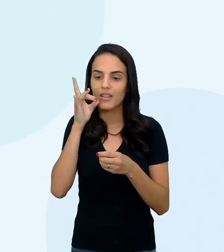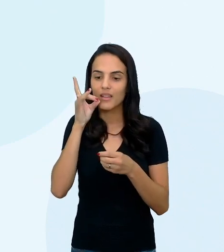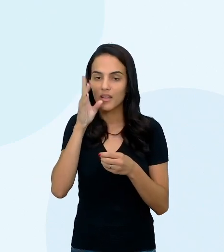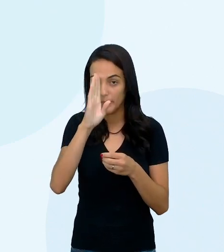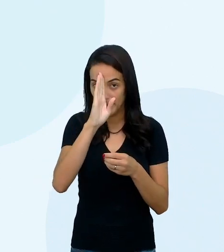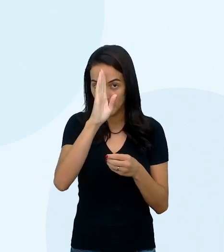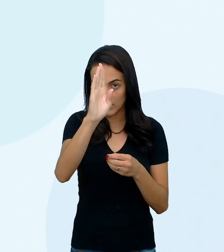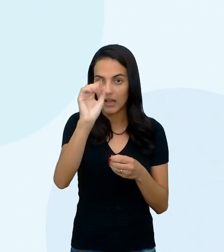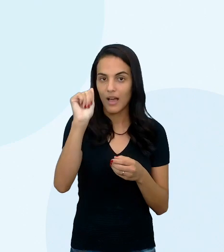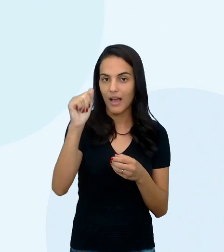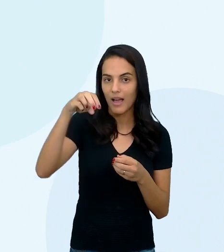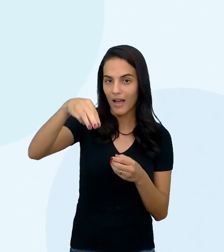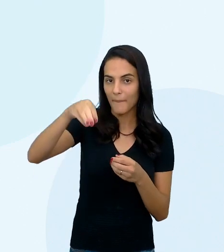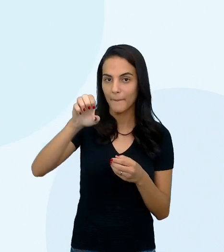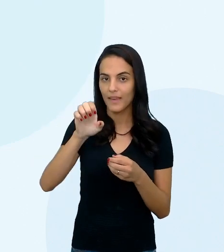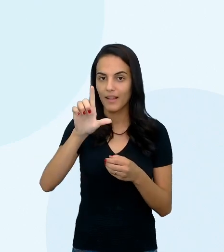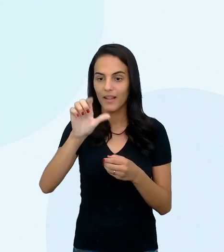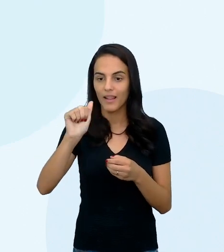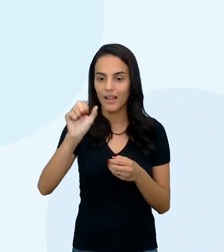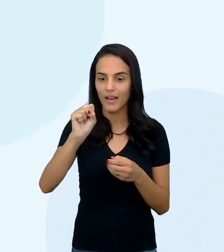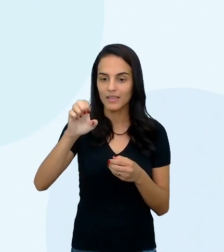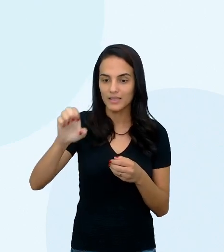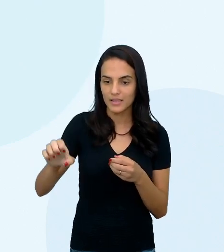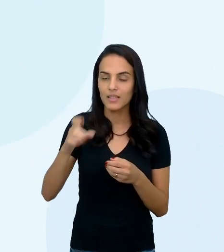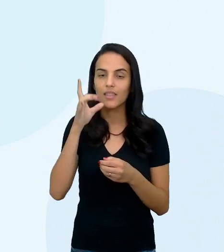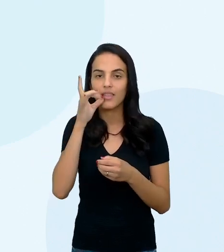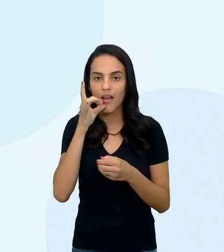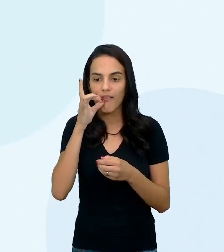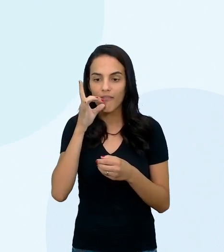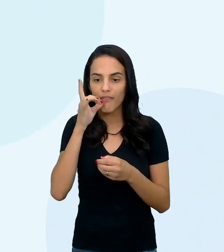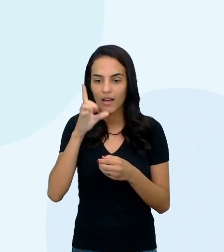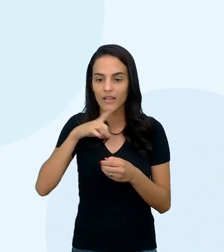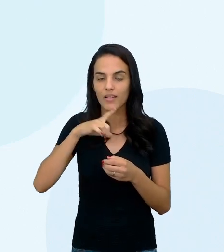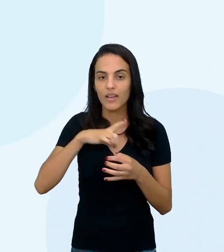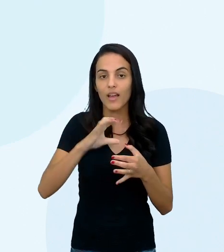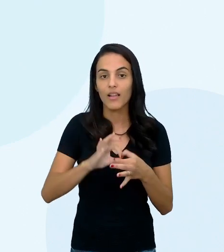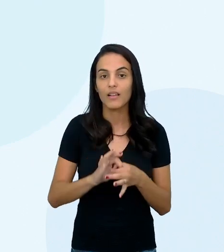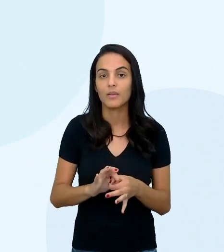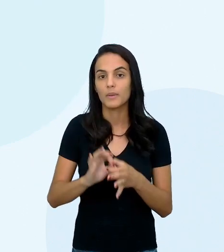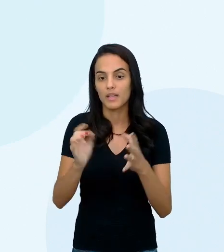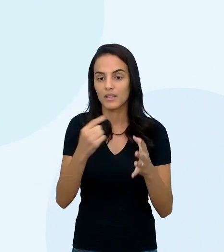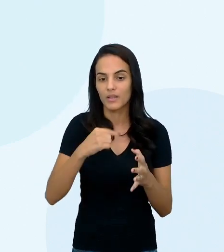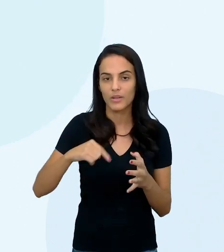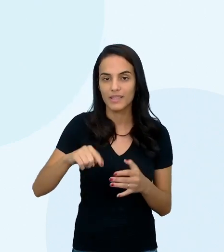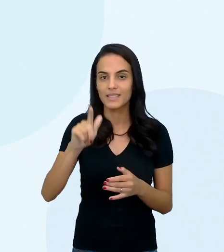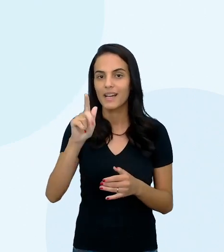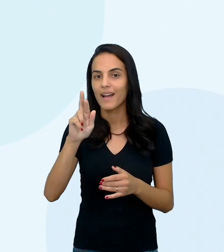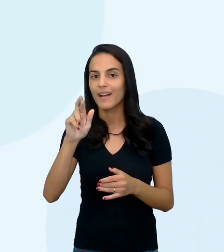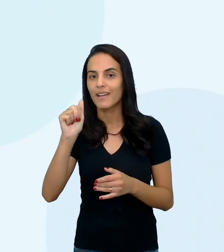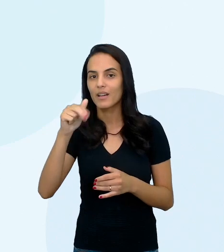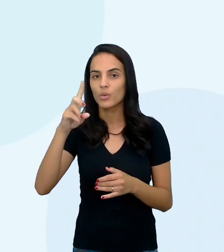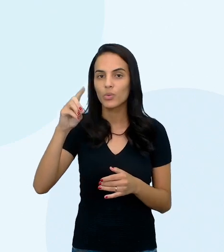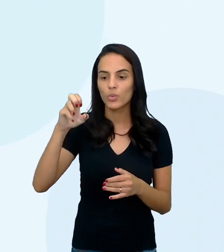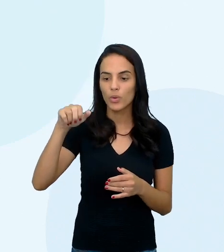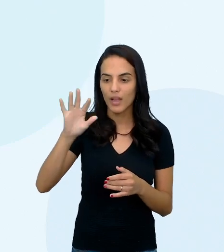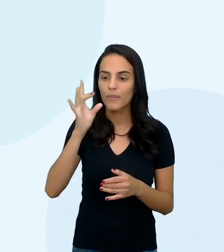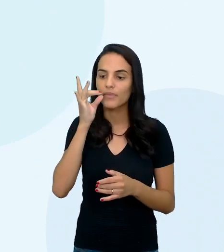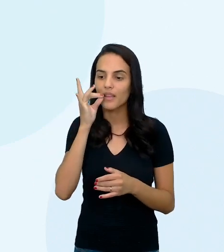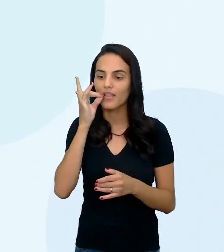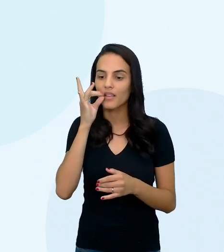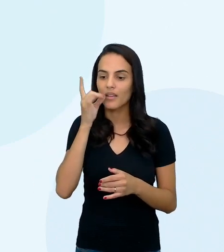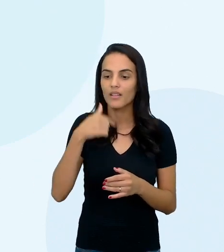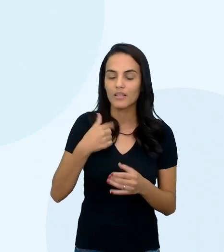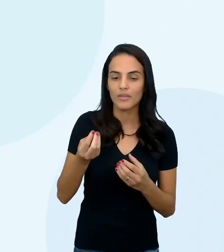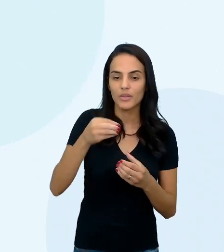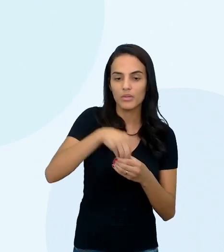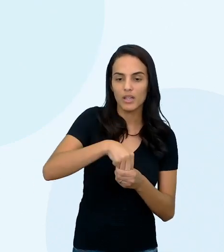a amilase salivar, né, que é liberada então das nossas glândulas salivares aí presentes na boca.